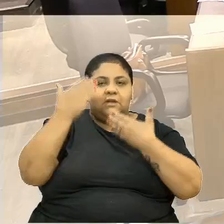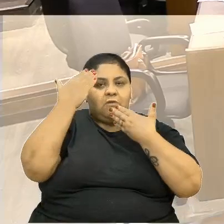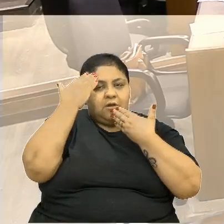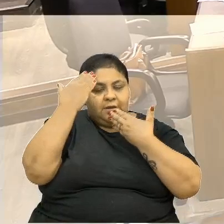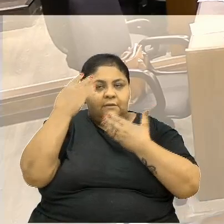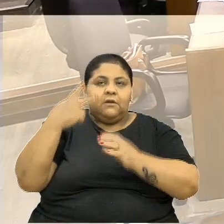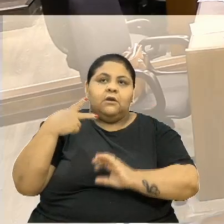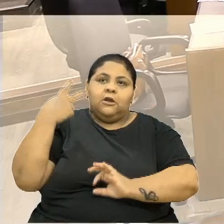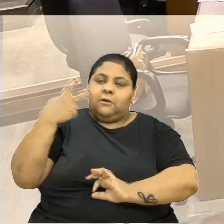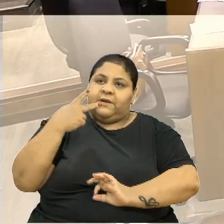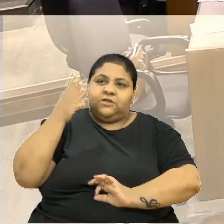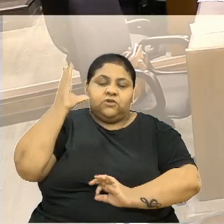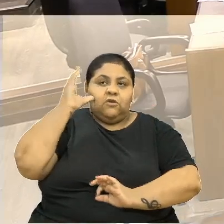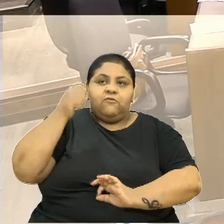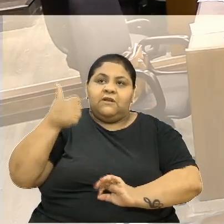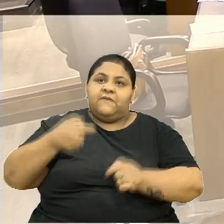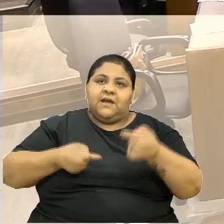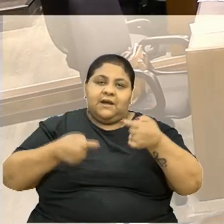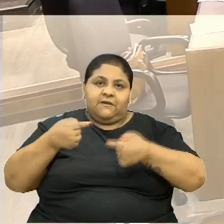Vereador Cadore, em primeira discussão.